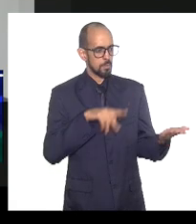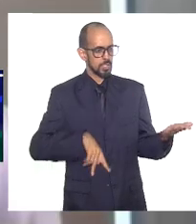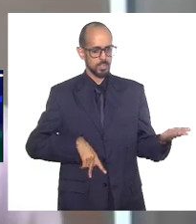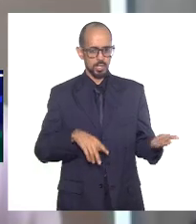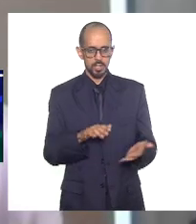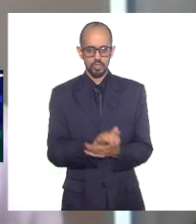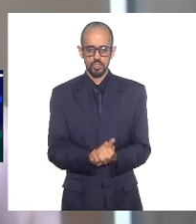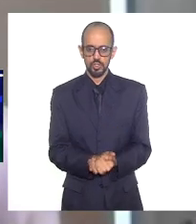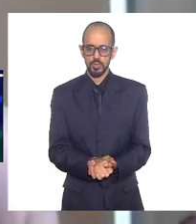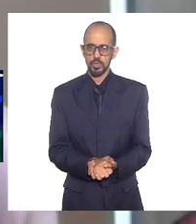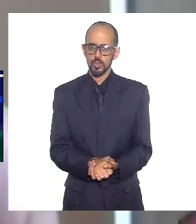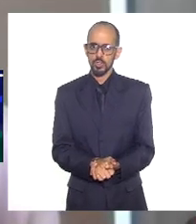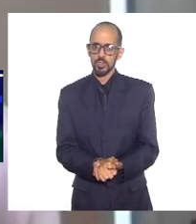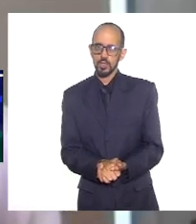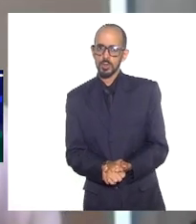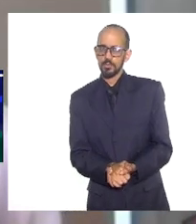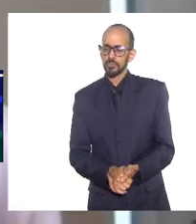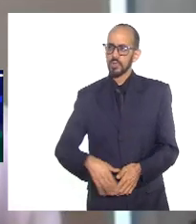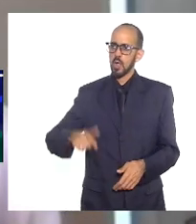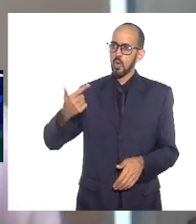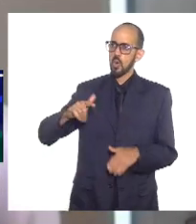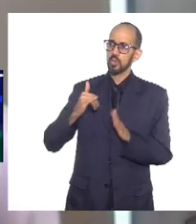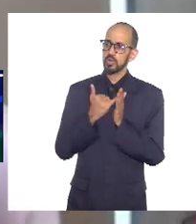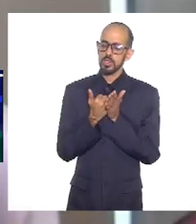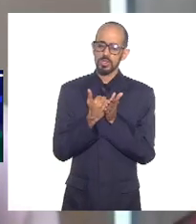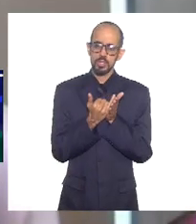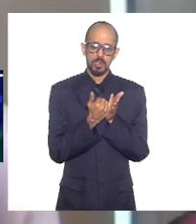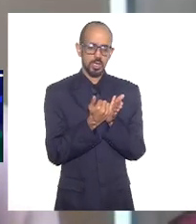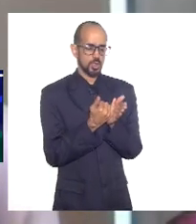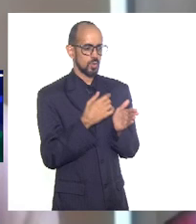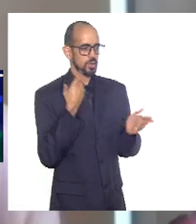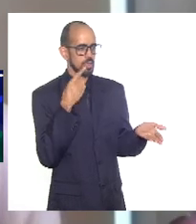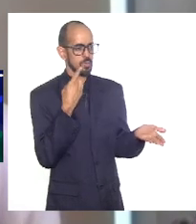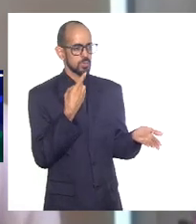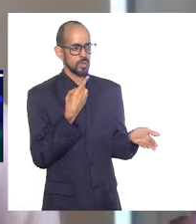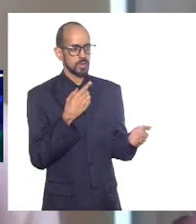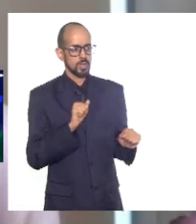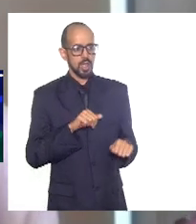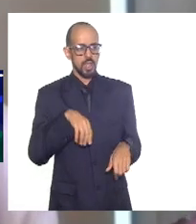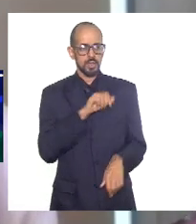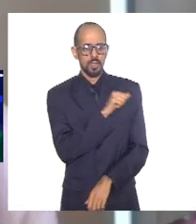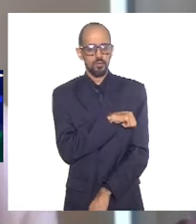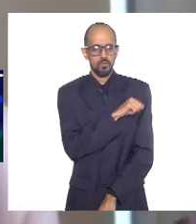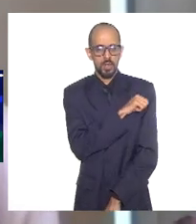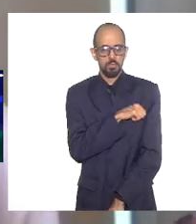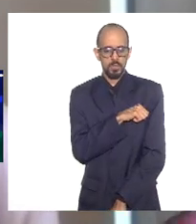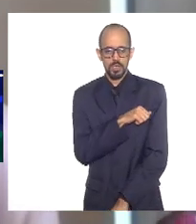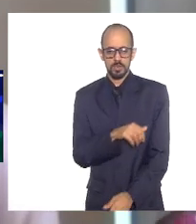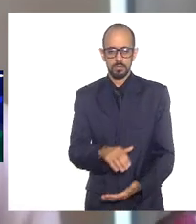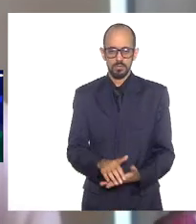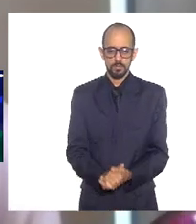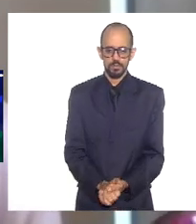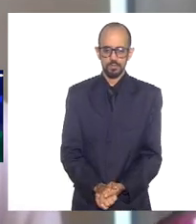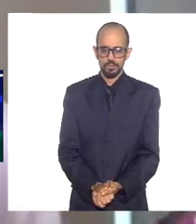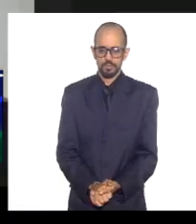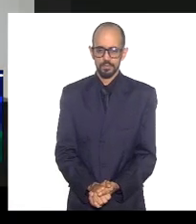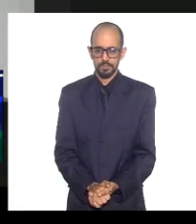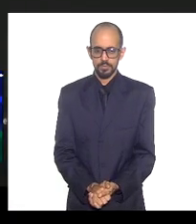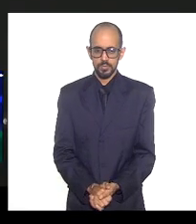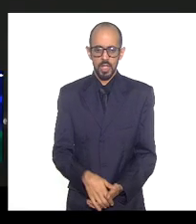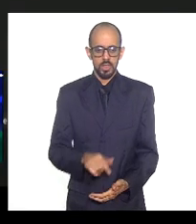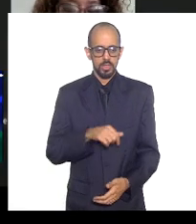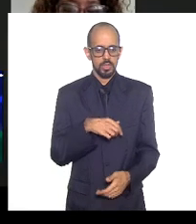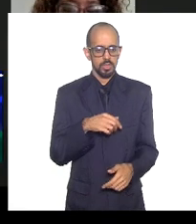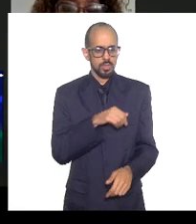Próximo inscrito para declaração escrita, para declaração de voto, é a deputada enfermeira Rejane.